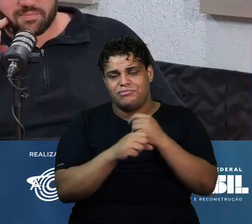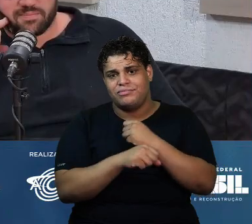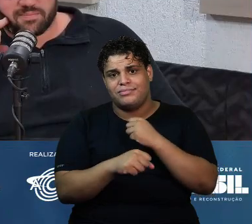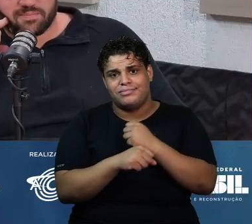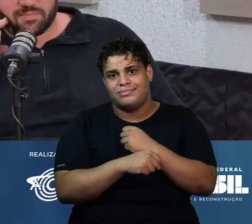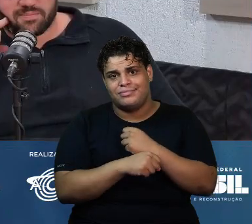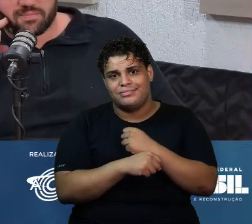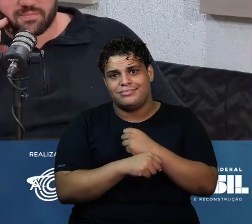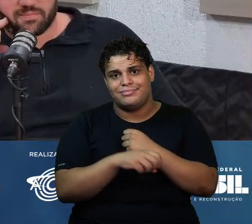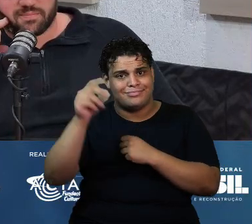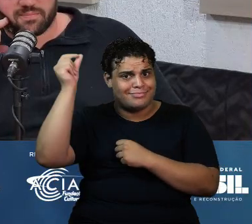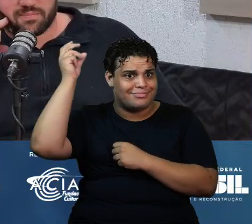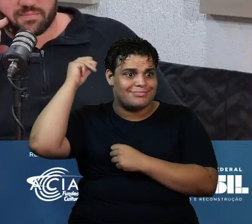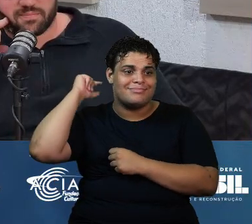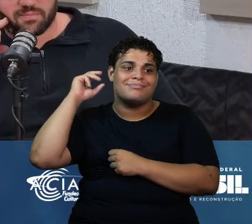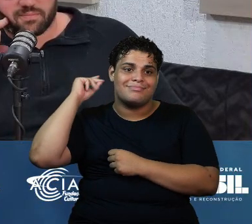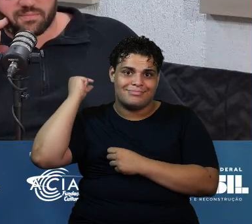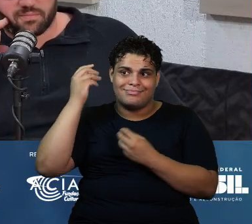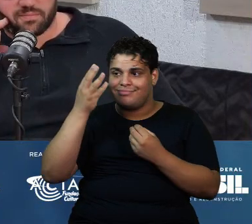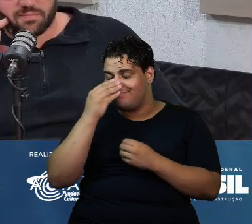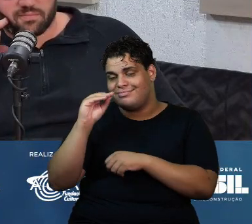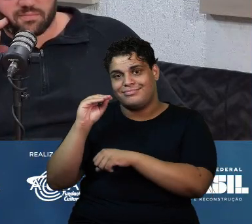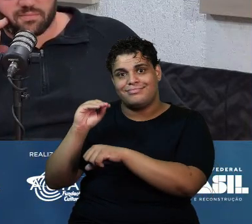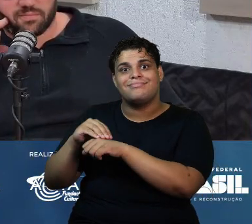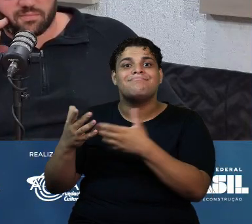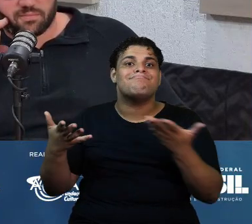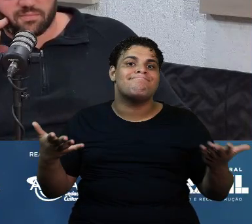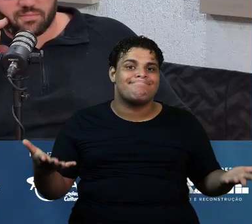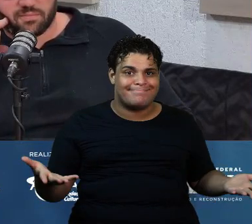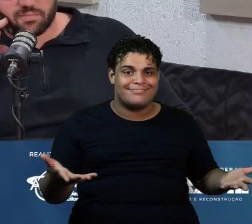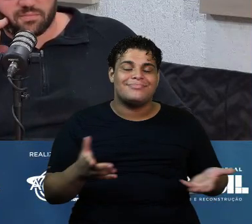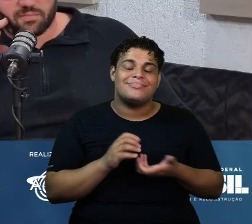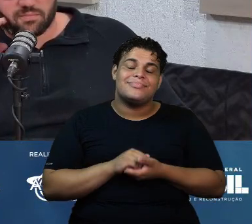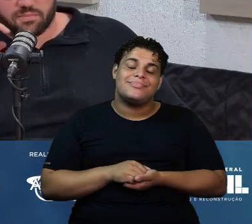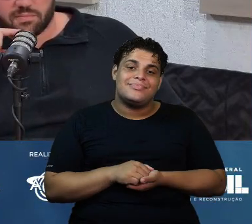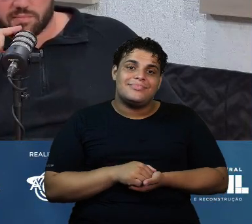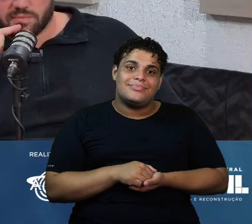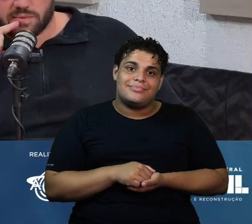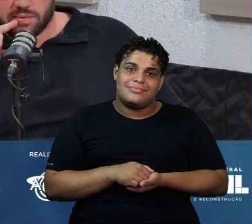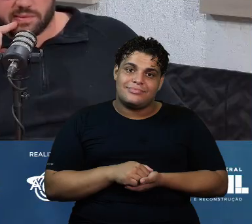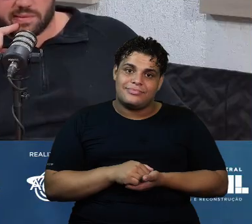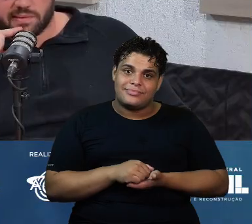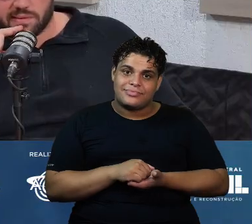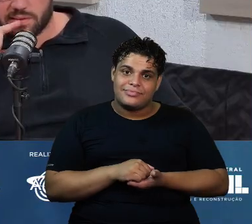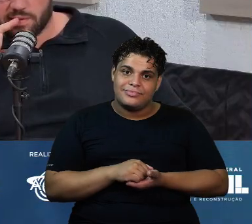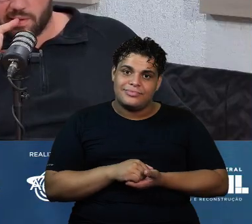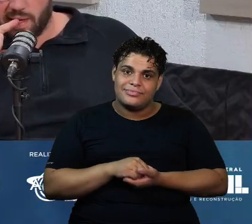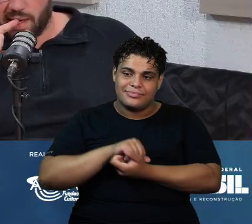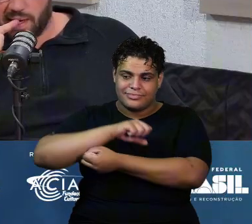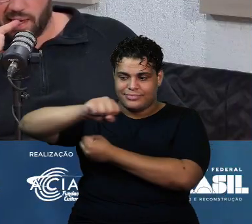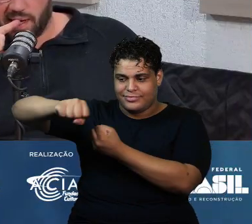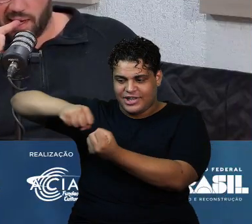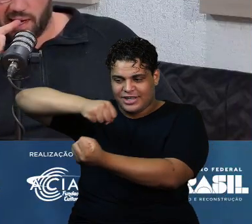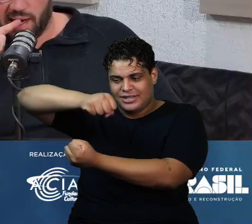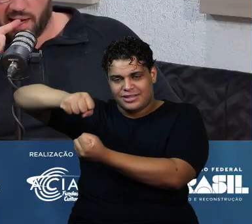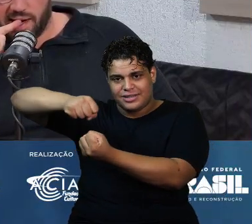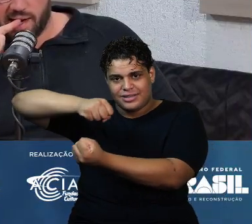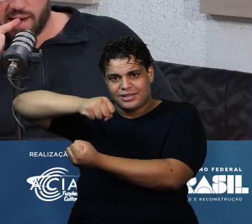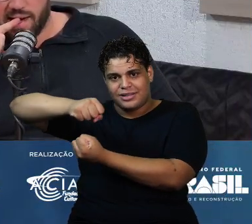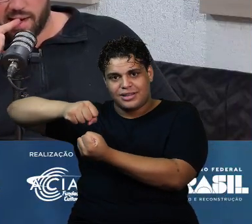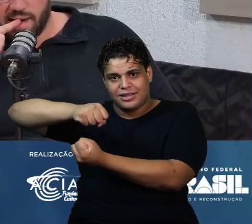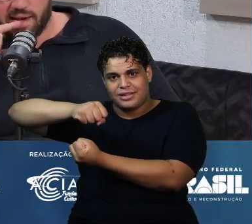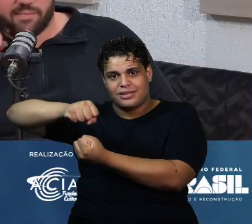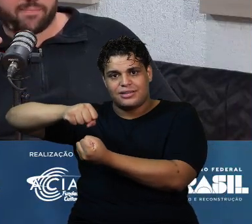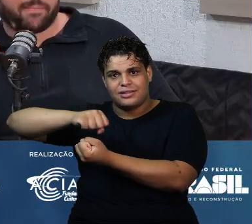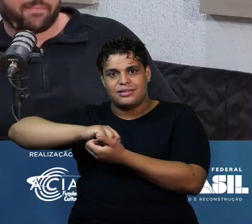lá atrás. E, além disso, foi o que você trouxe também, que reciclar não é a solução. Recicla, quanto mais produz,